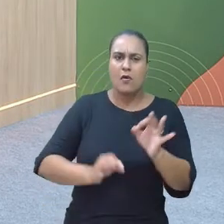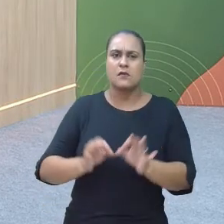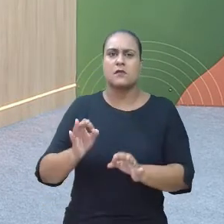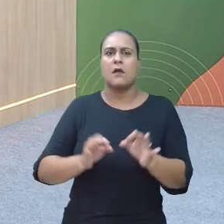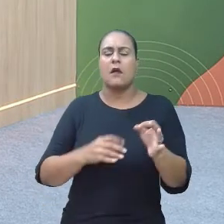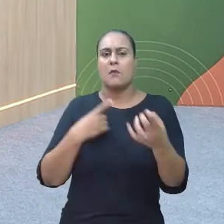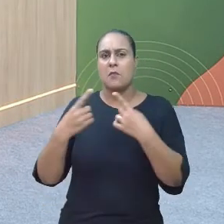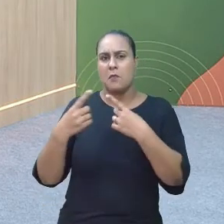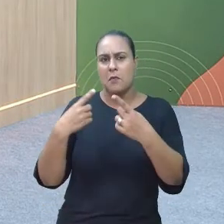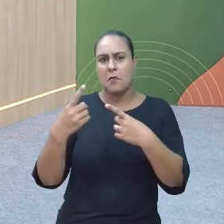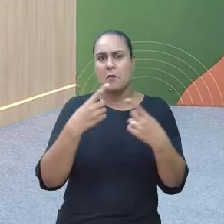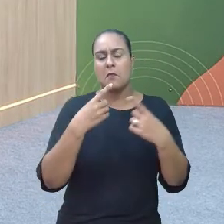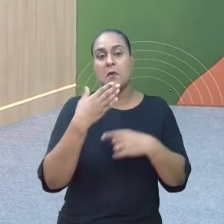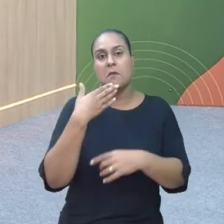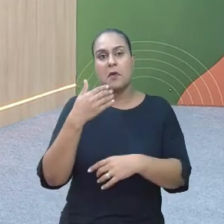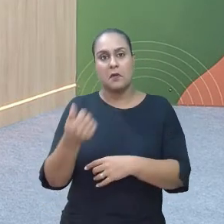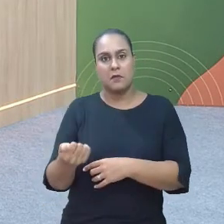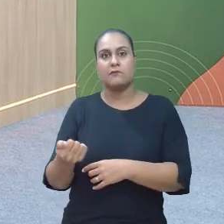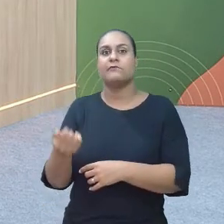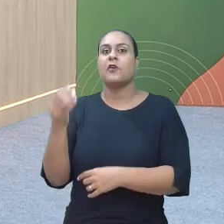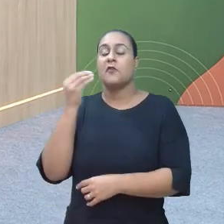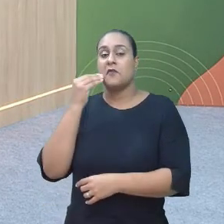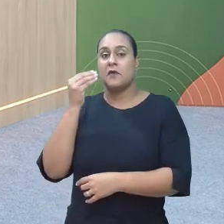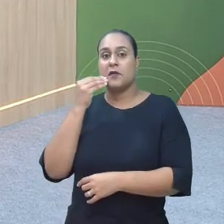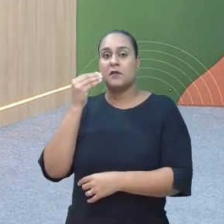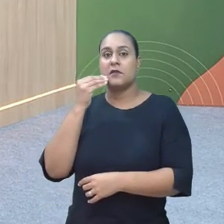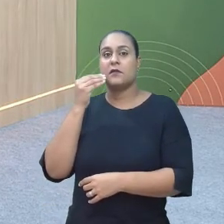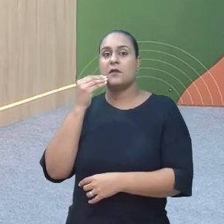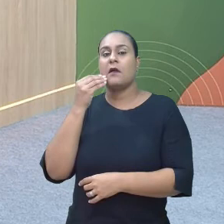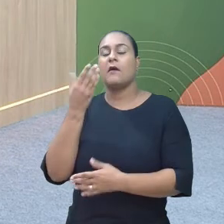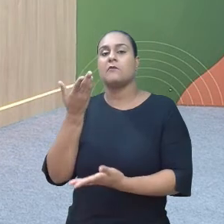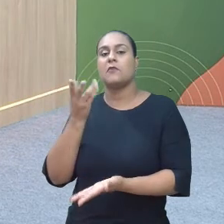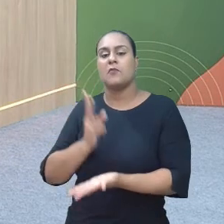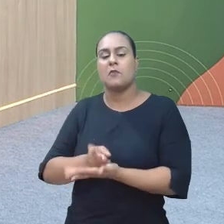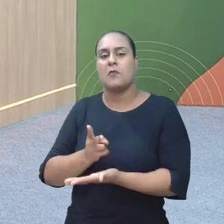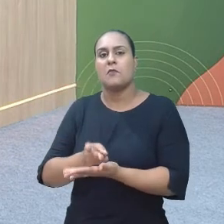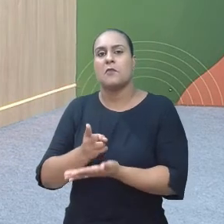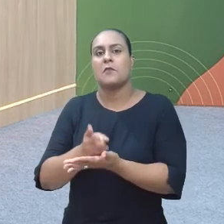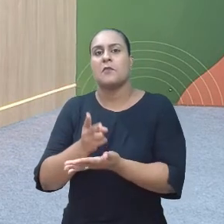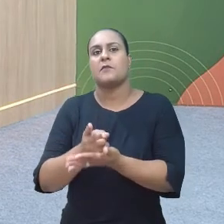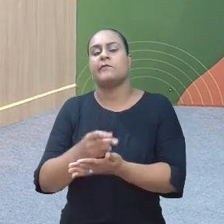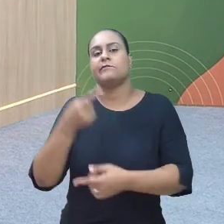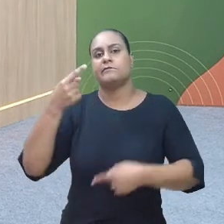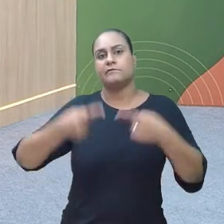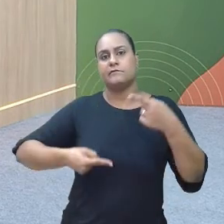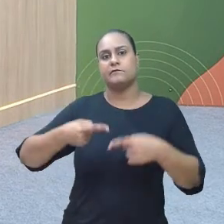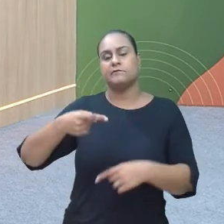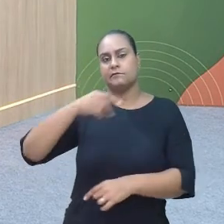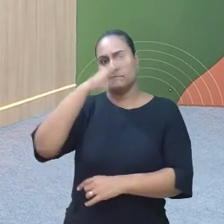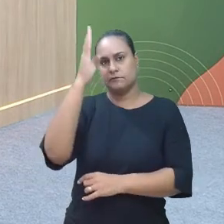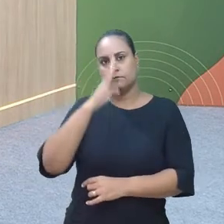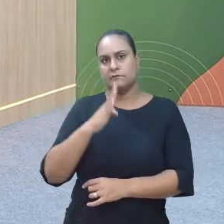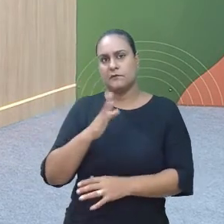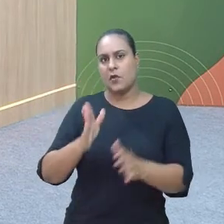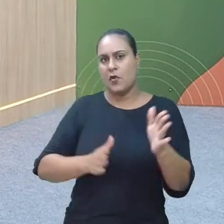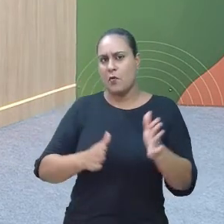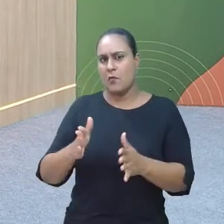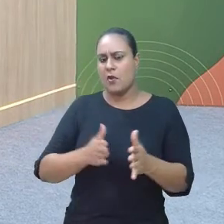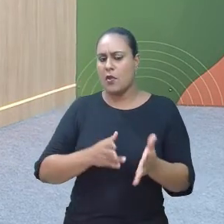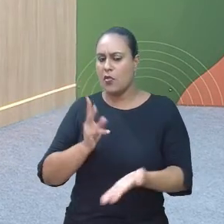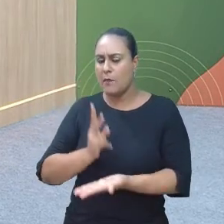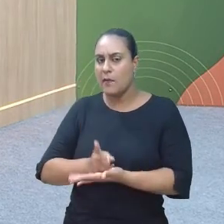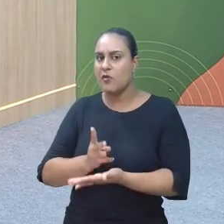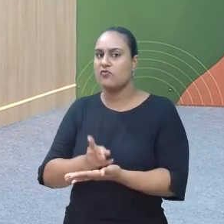dialogar melhor com as províncias, vai tentar promover mais estabilidade política do Brasil, como de fato vai ser um período bem mais